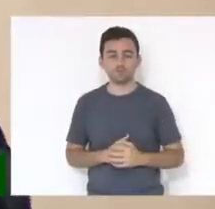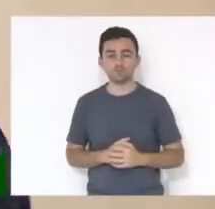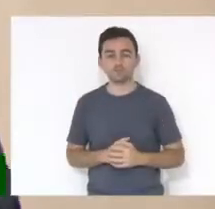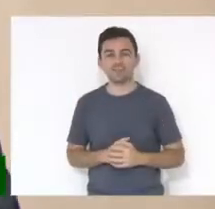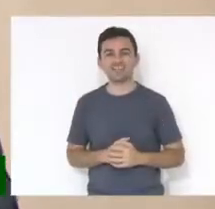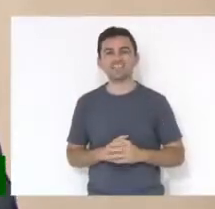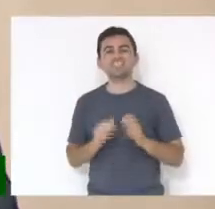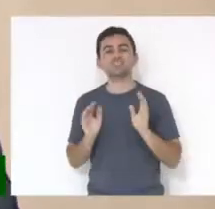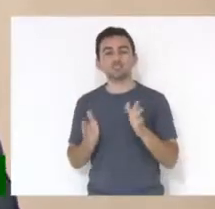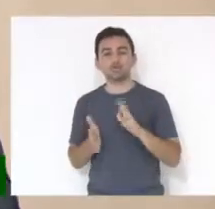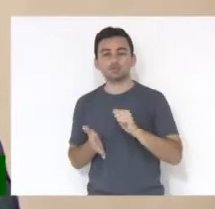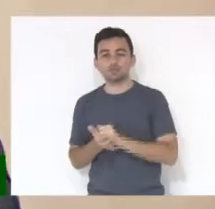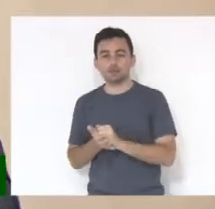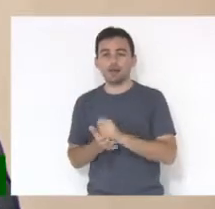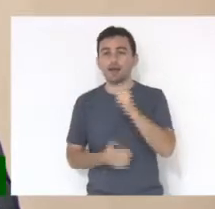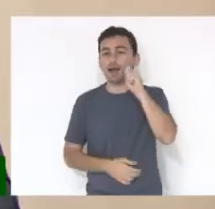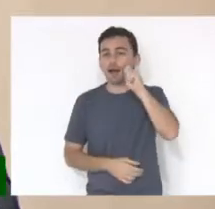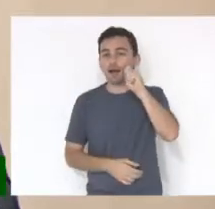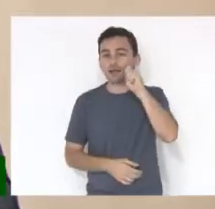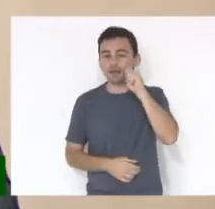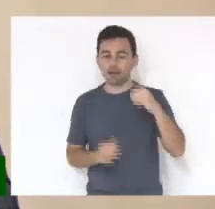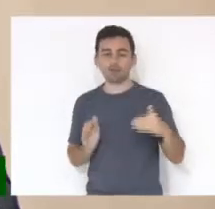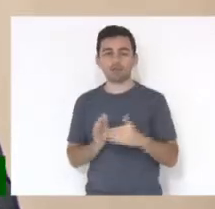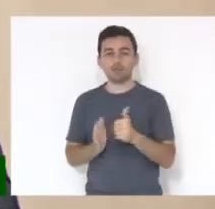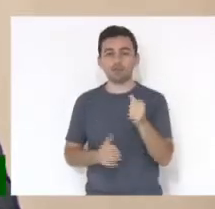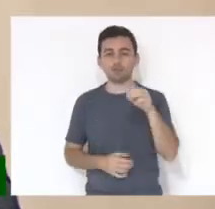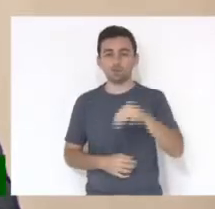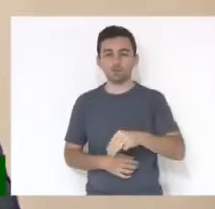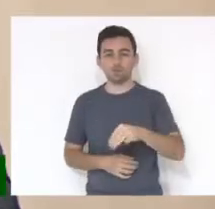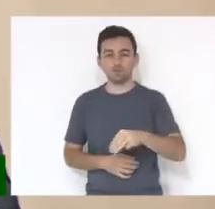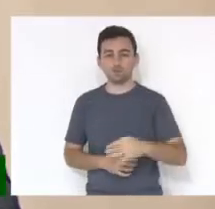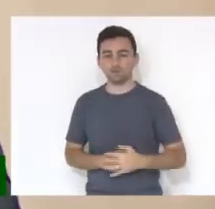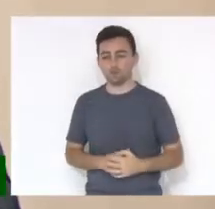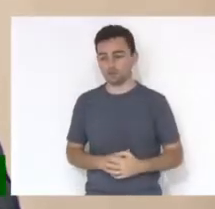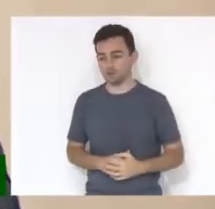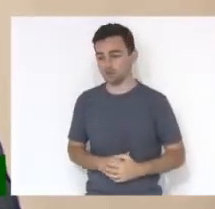Inscrita para falar a deputada Ada De Luca, por até 10 minutos.